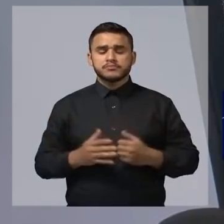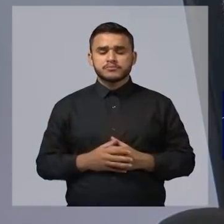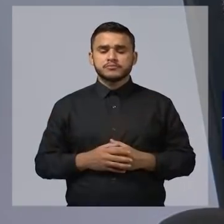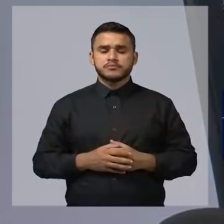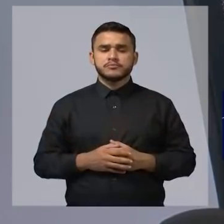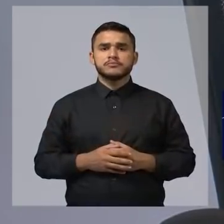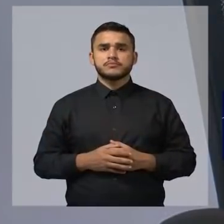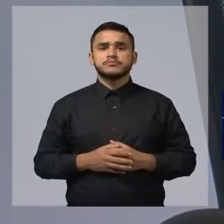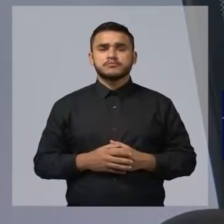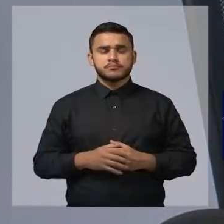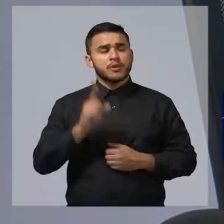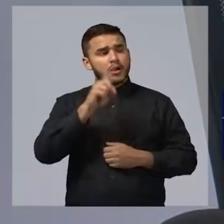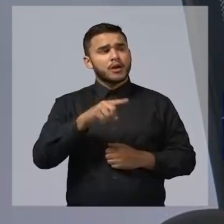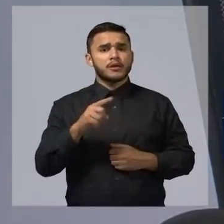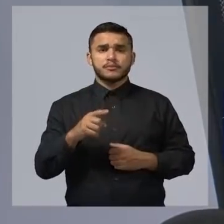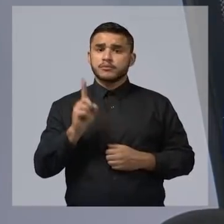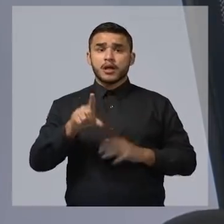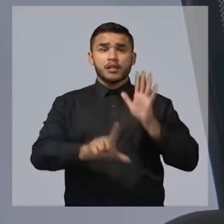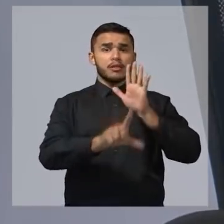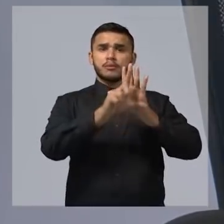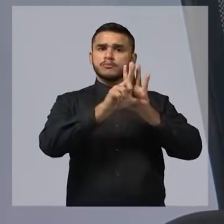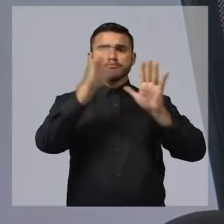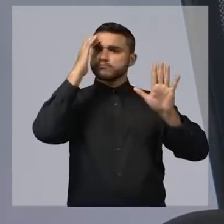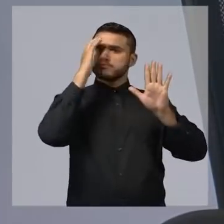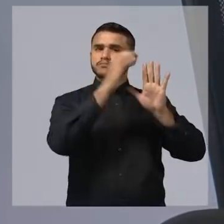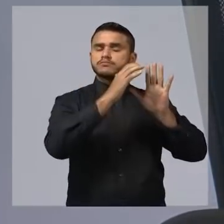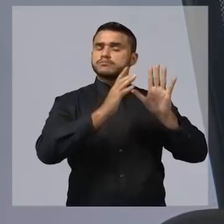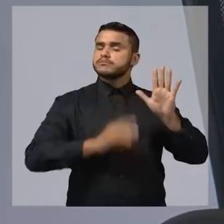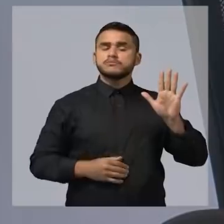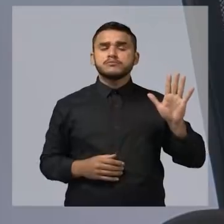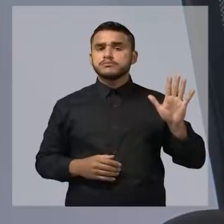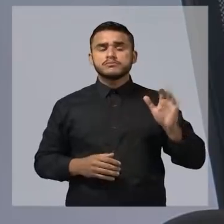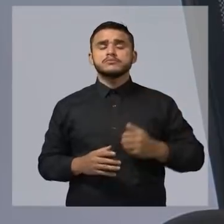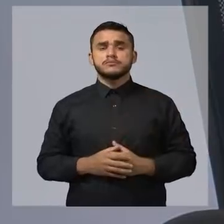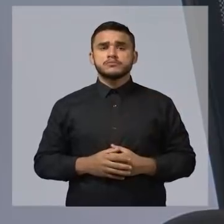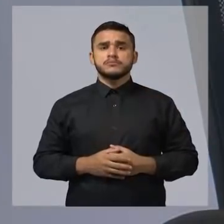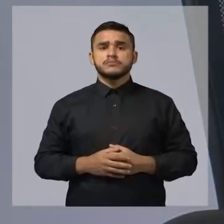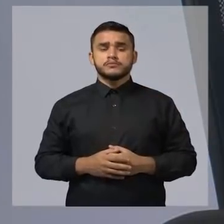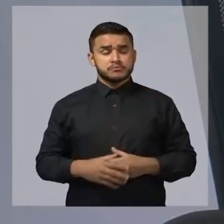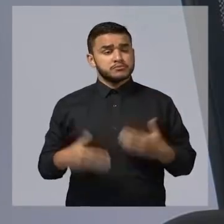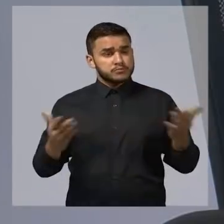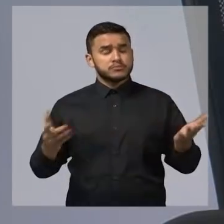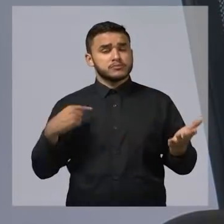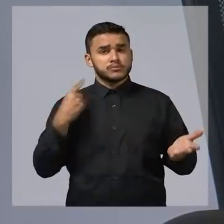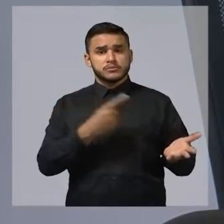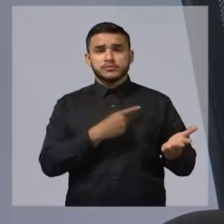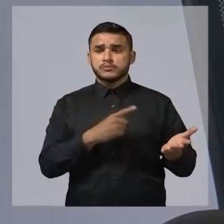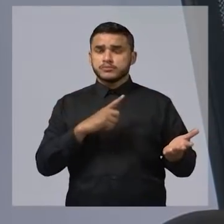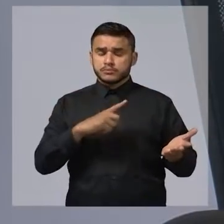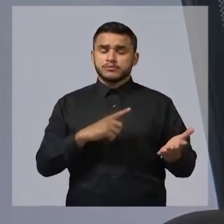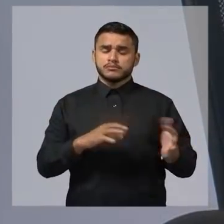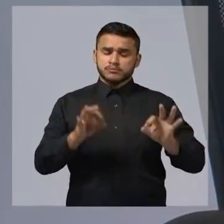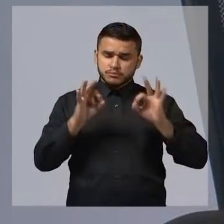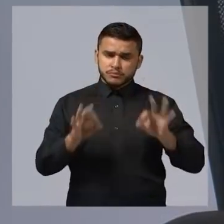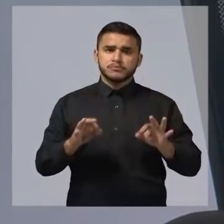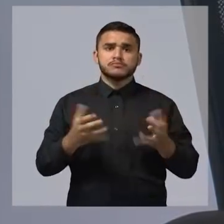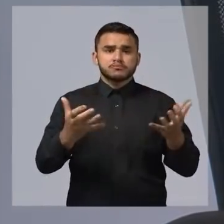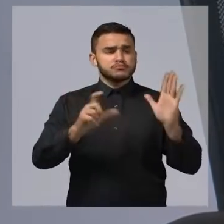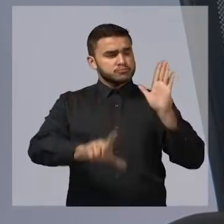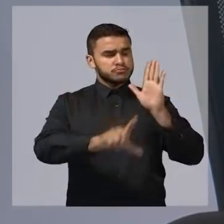justamente essa, é a aplicação da lei, né? Então, o que acontece? Nós viemos para poder realmente aplicar a